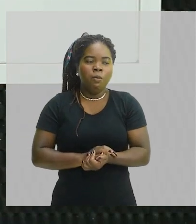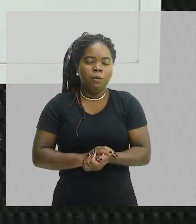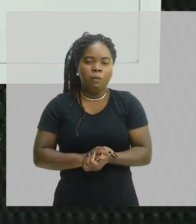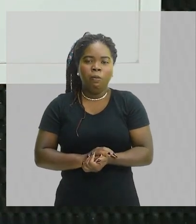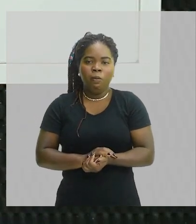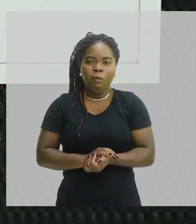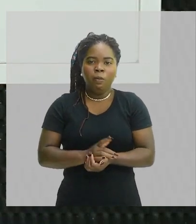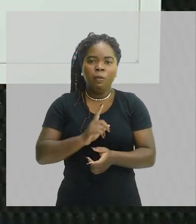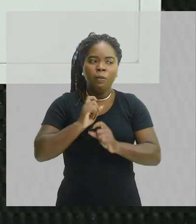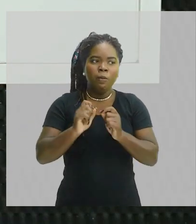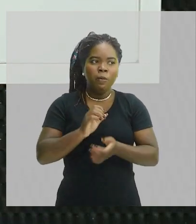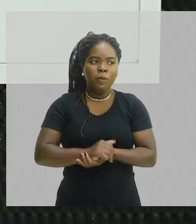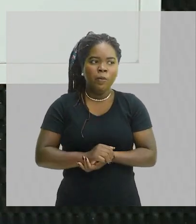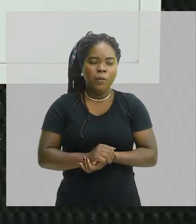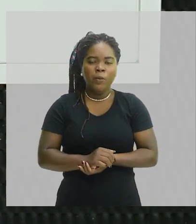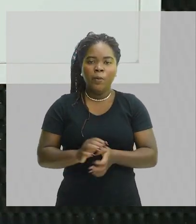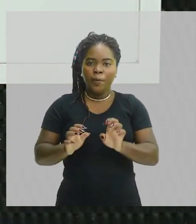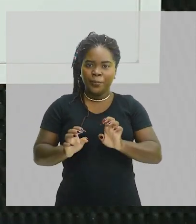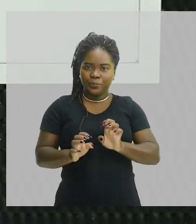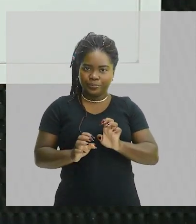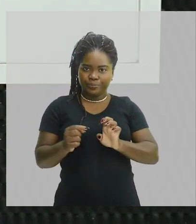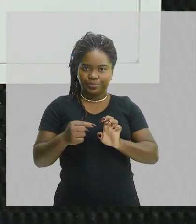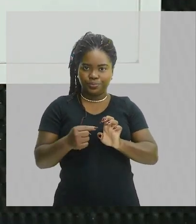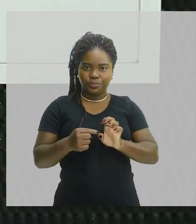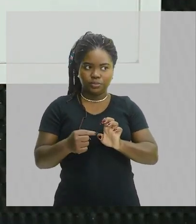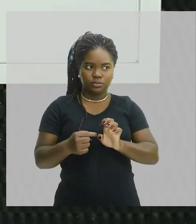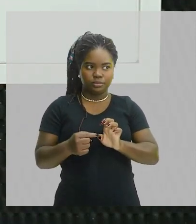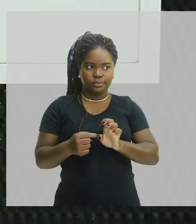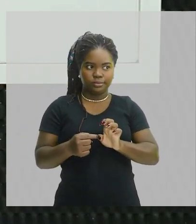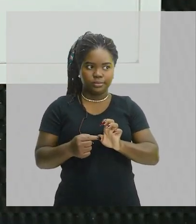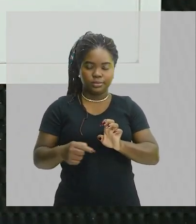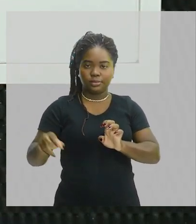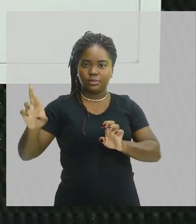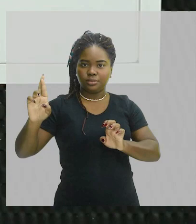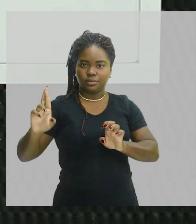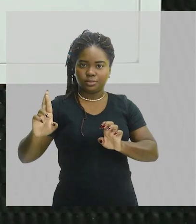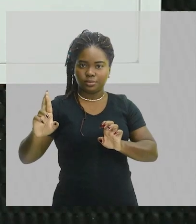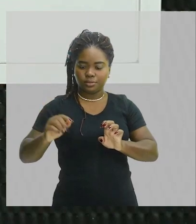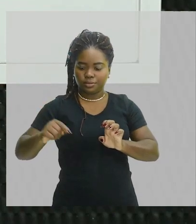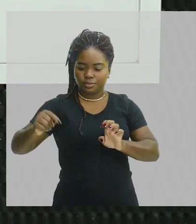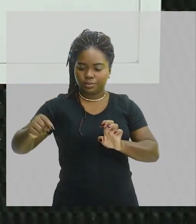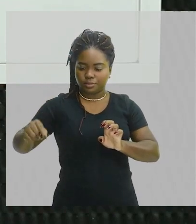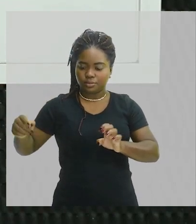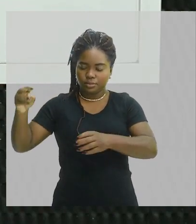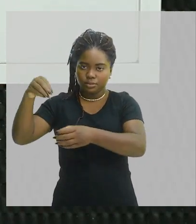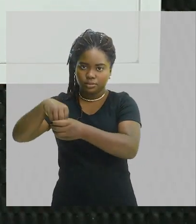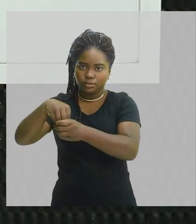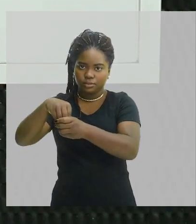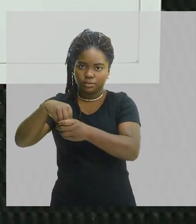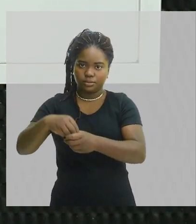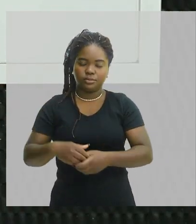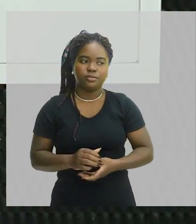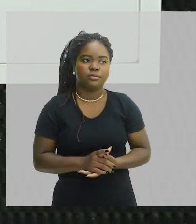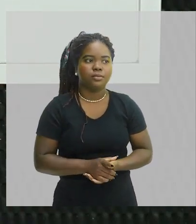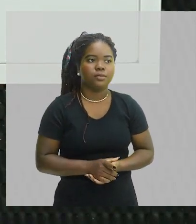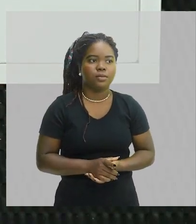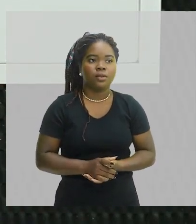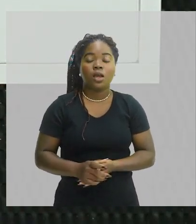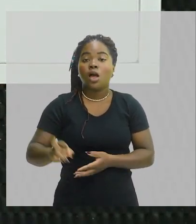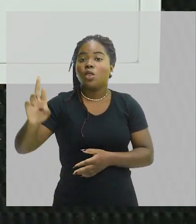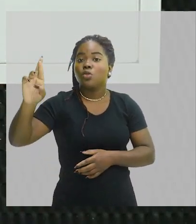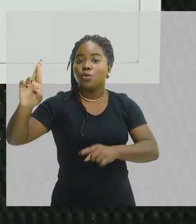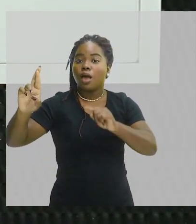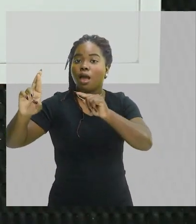é a força eletromotriz e essa resistência é a resistência interna. No